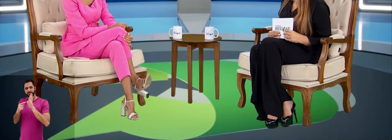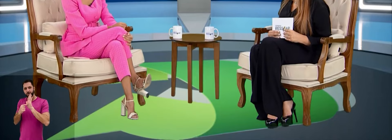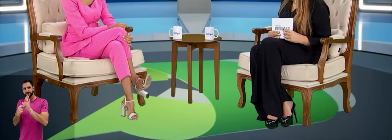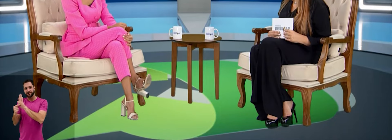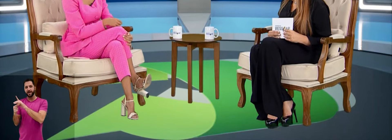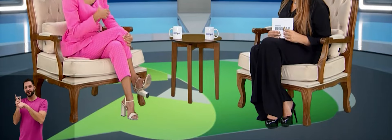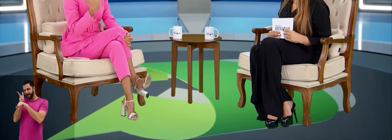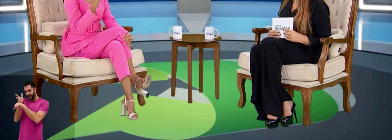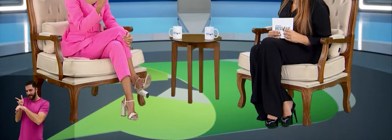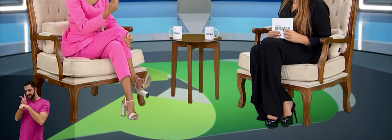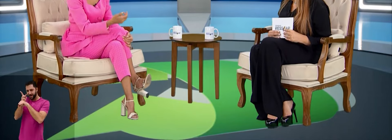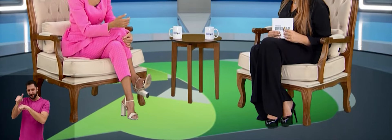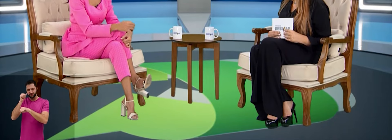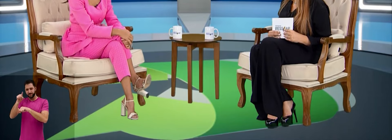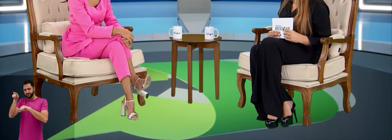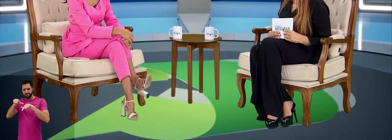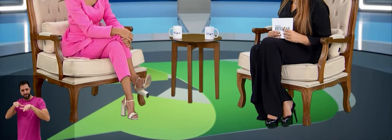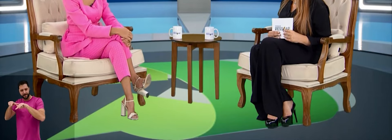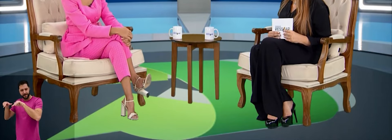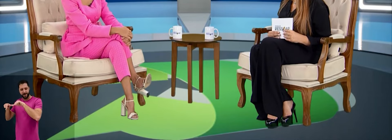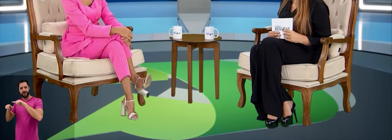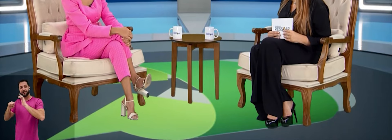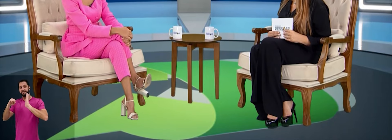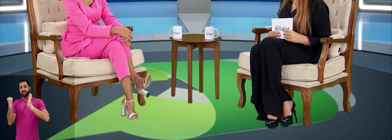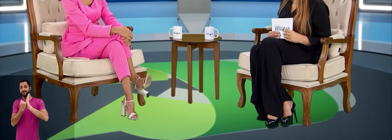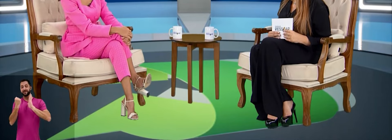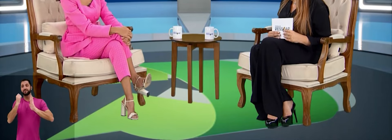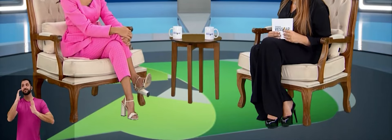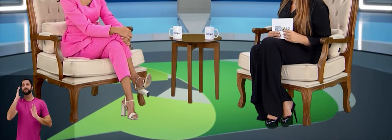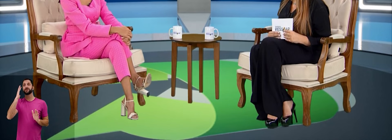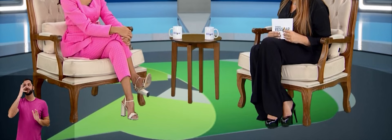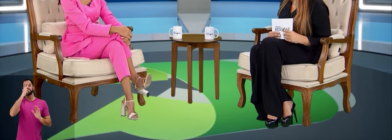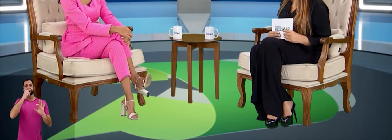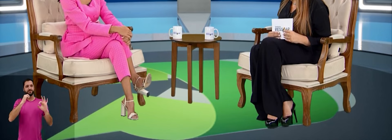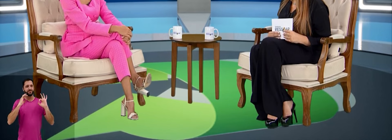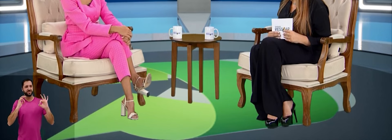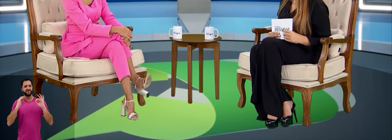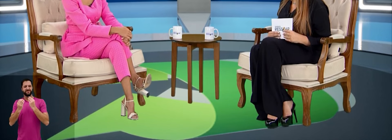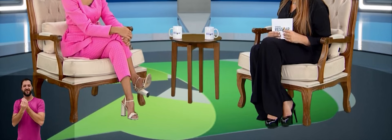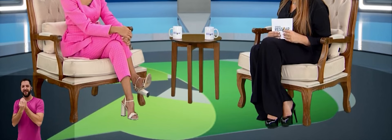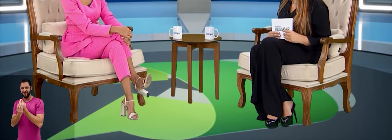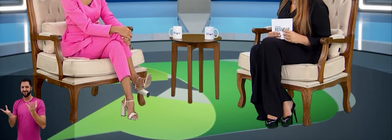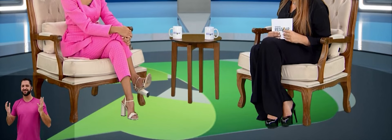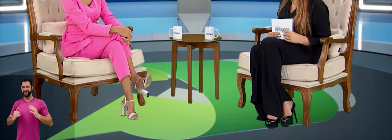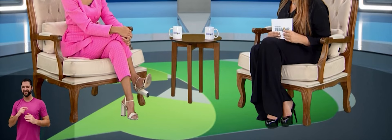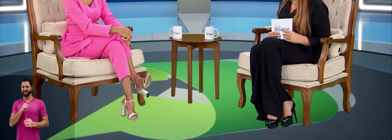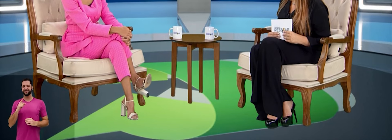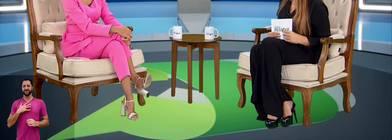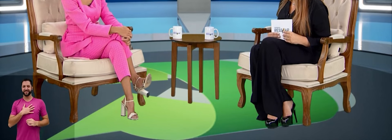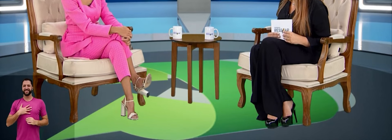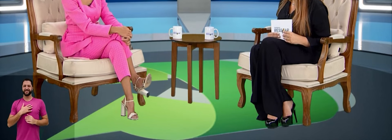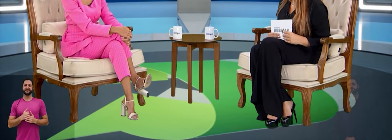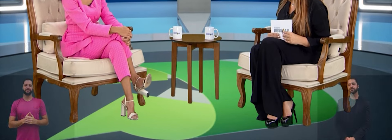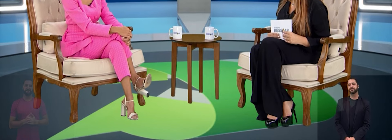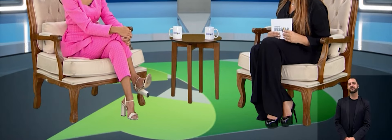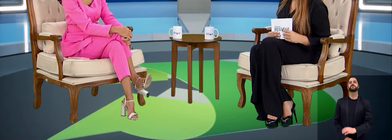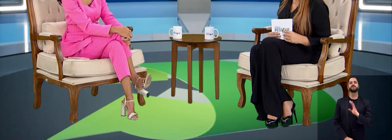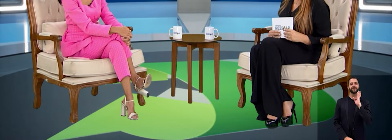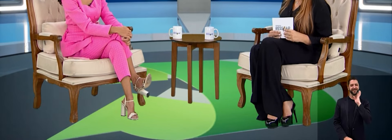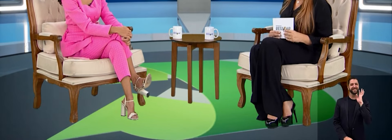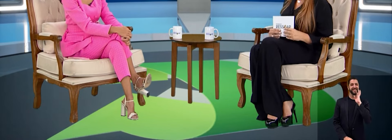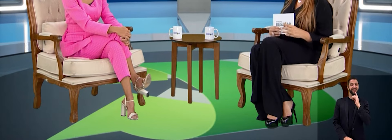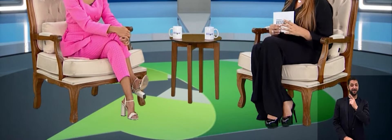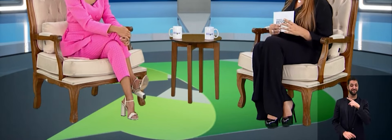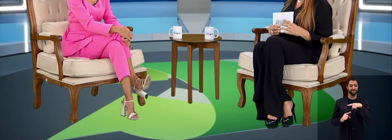olhando para a Amazônia. Mas a gente vai lá contar a história dessas mulheres e lançar uma marca muito bonita no mercado, diferente de tudo que tem.